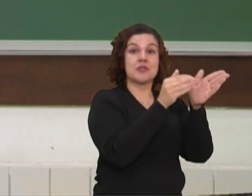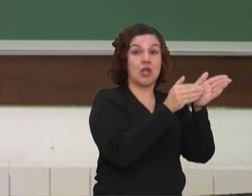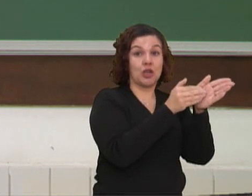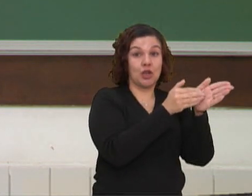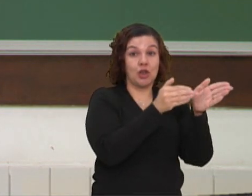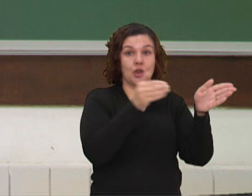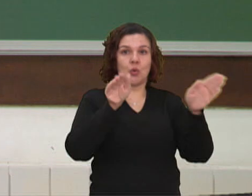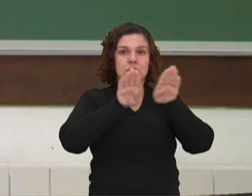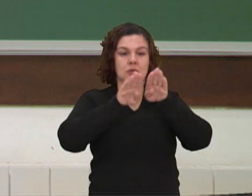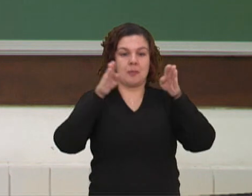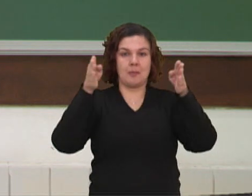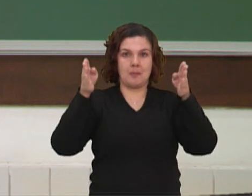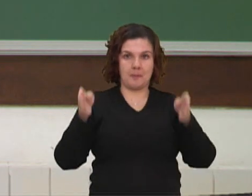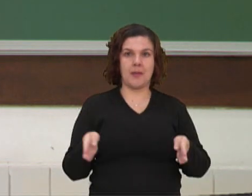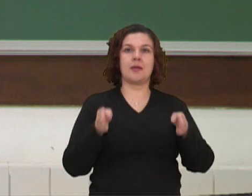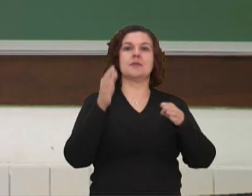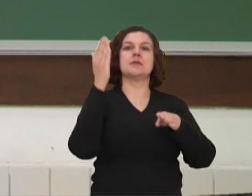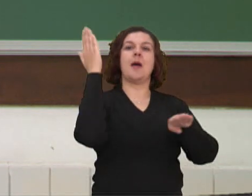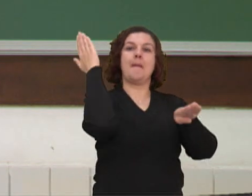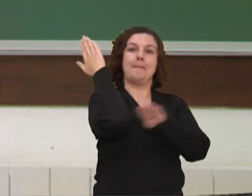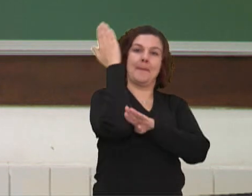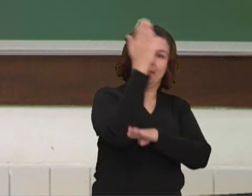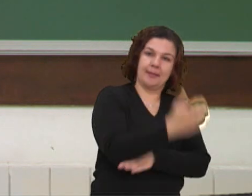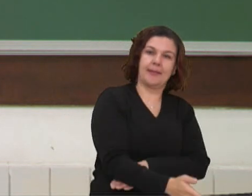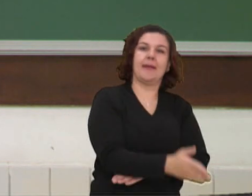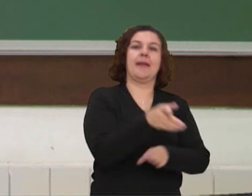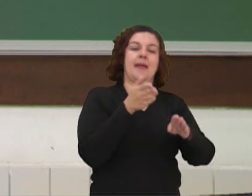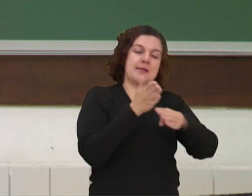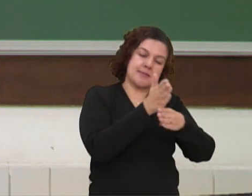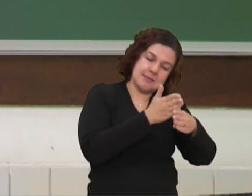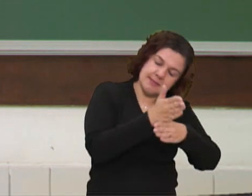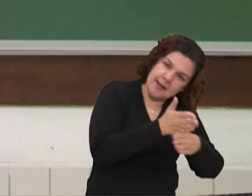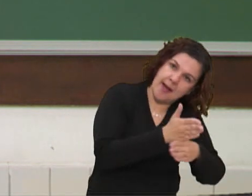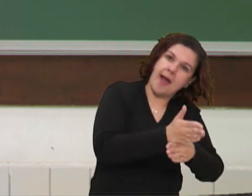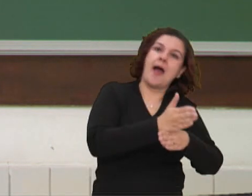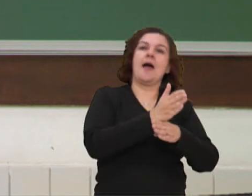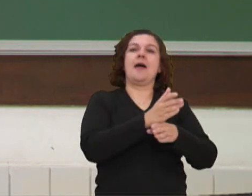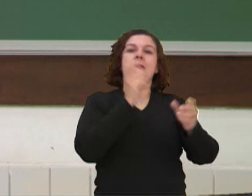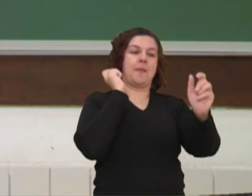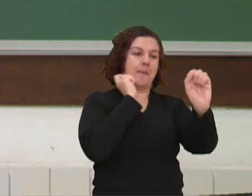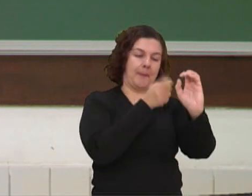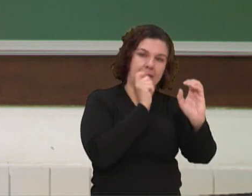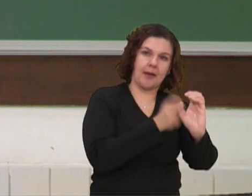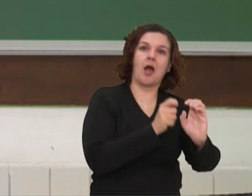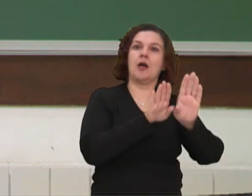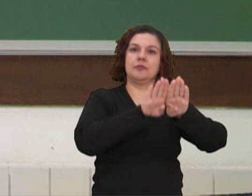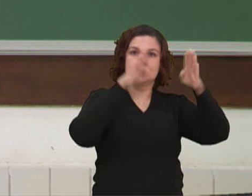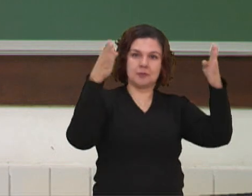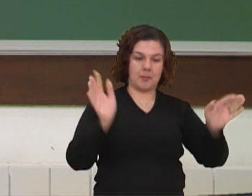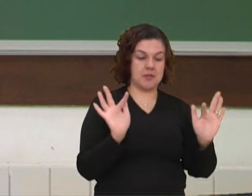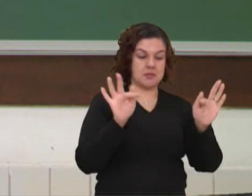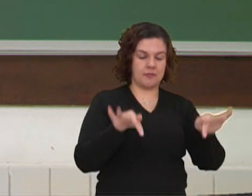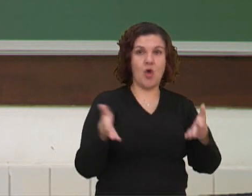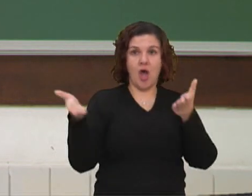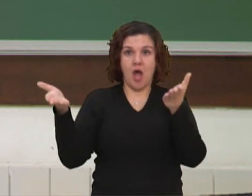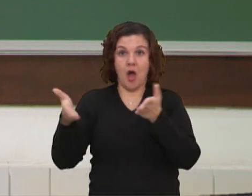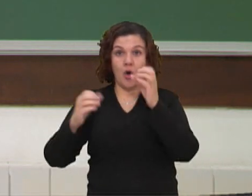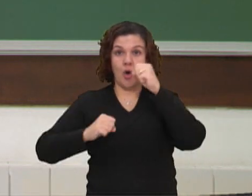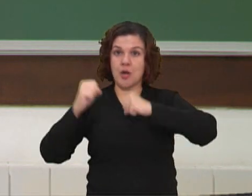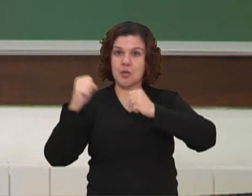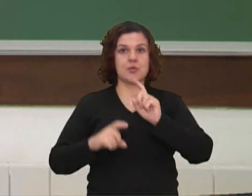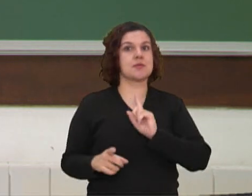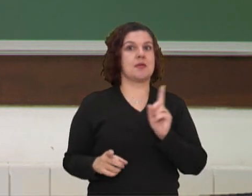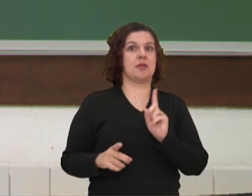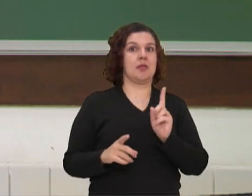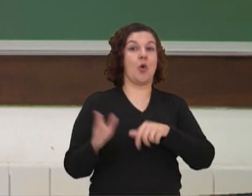processo todo. Cortava madeira, serrava, pregava, colava e estava pronta a mesa. No processo industrial, dessa ideia